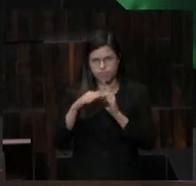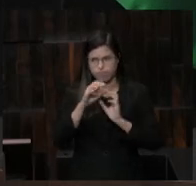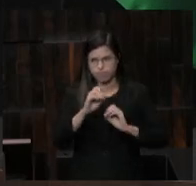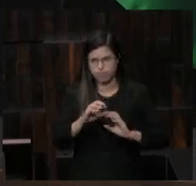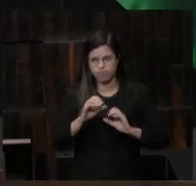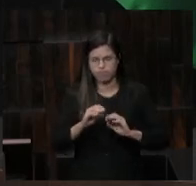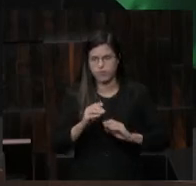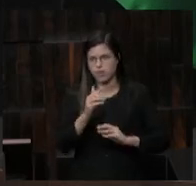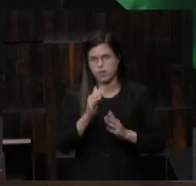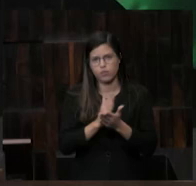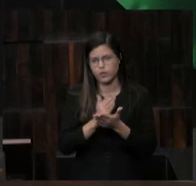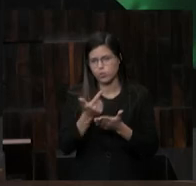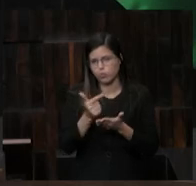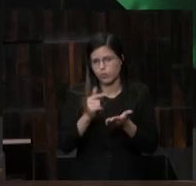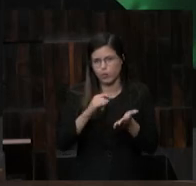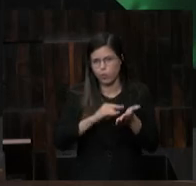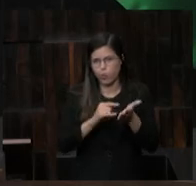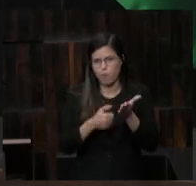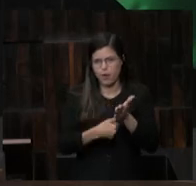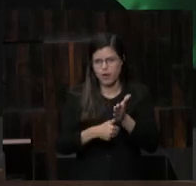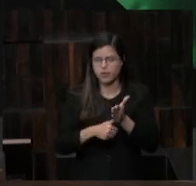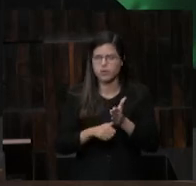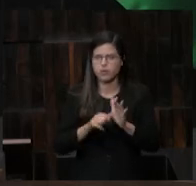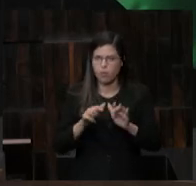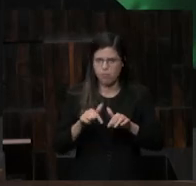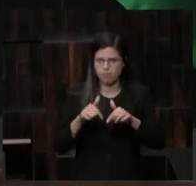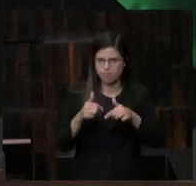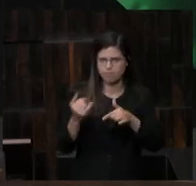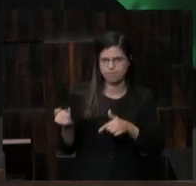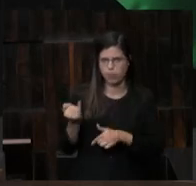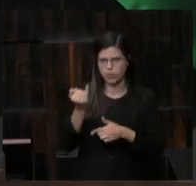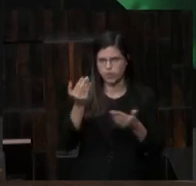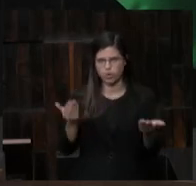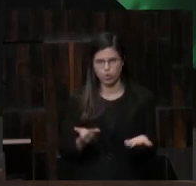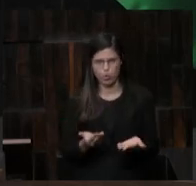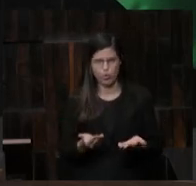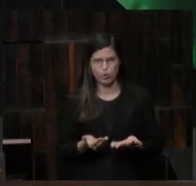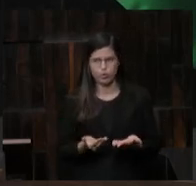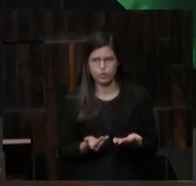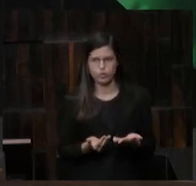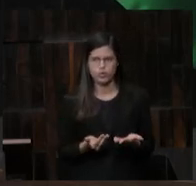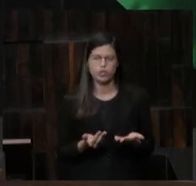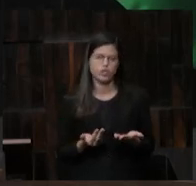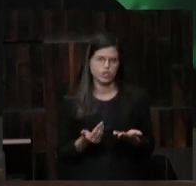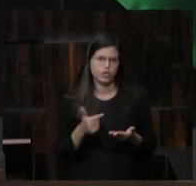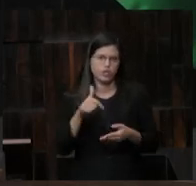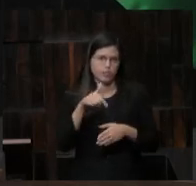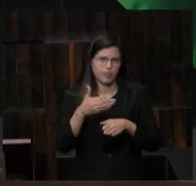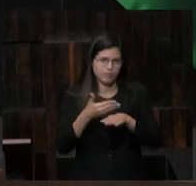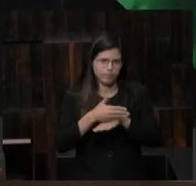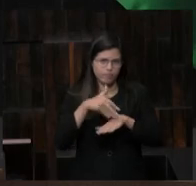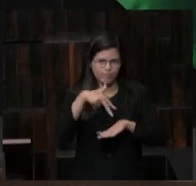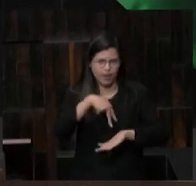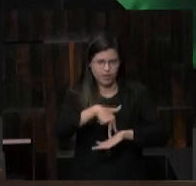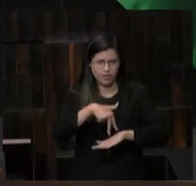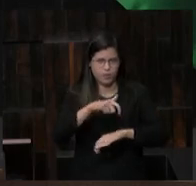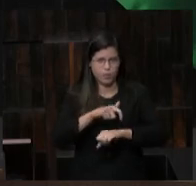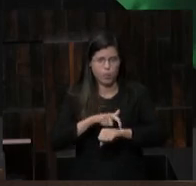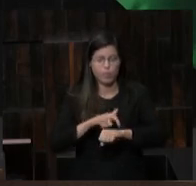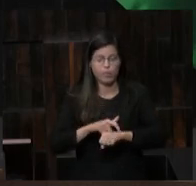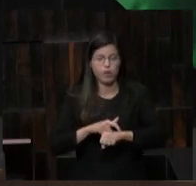documento. Então, foi um grande passo hoje, e hoje está aqui, nesse momento, fazendo parte